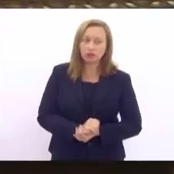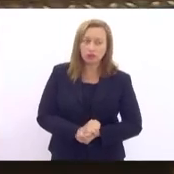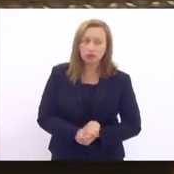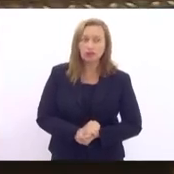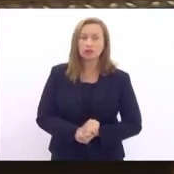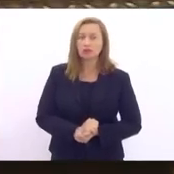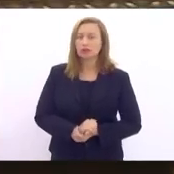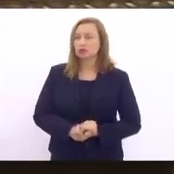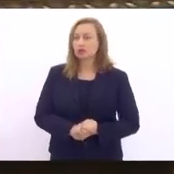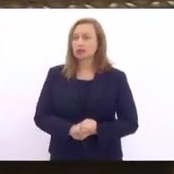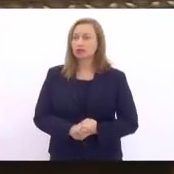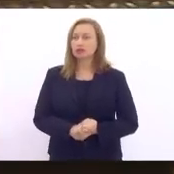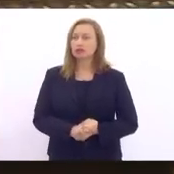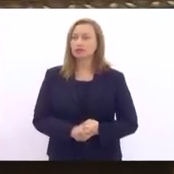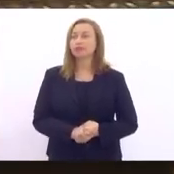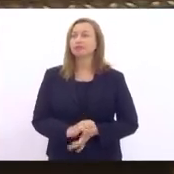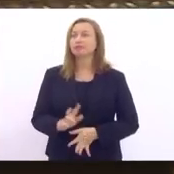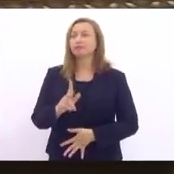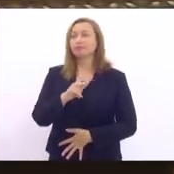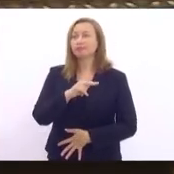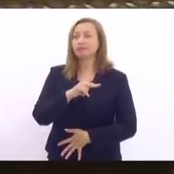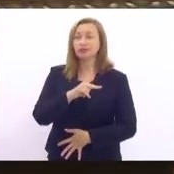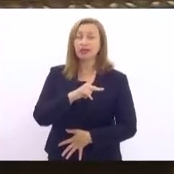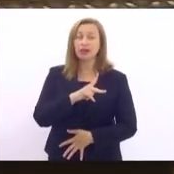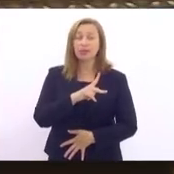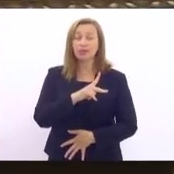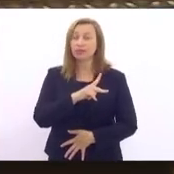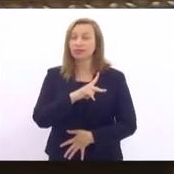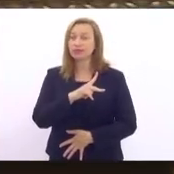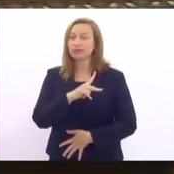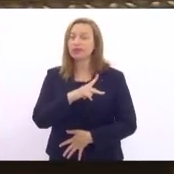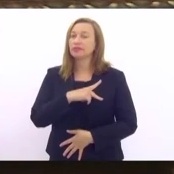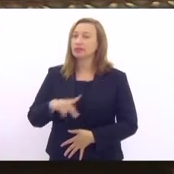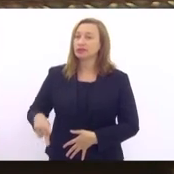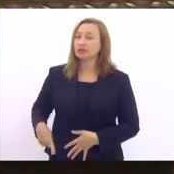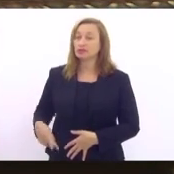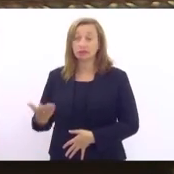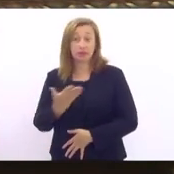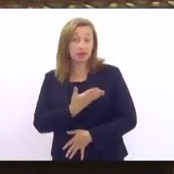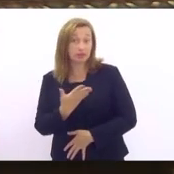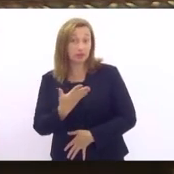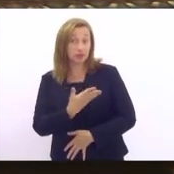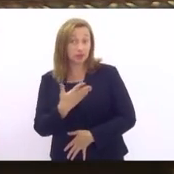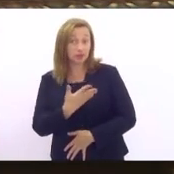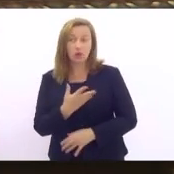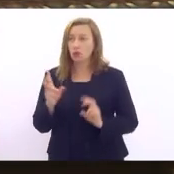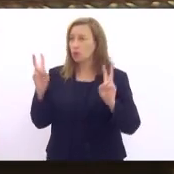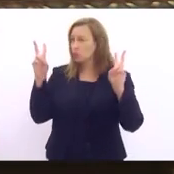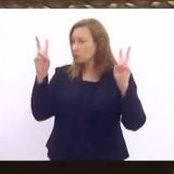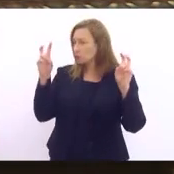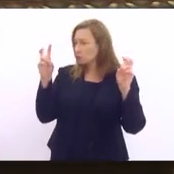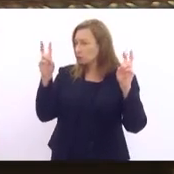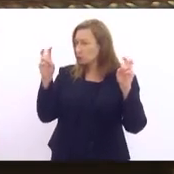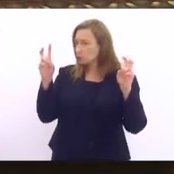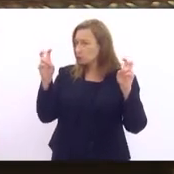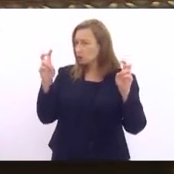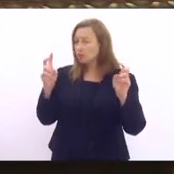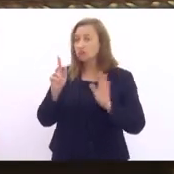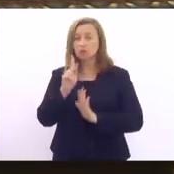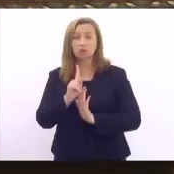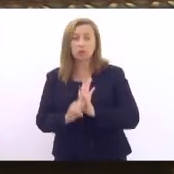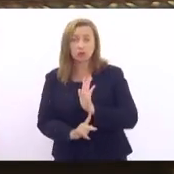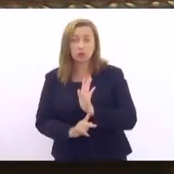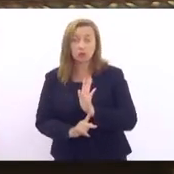Presidente, nobres colegas, o projeto em tela trata da subvenção do Estado para